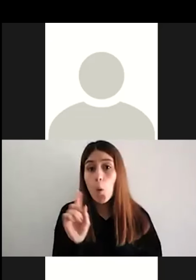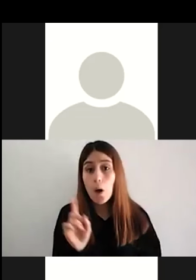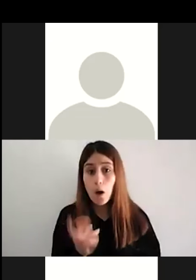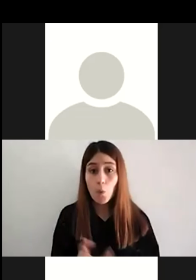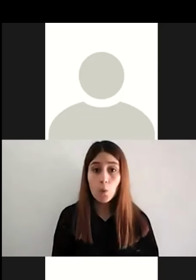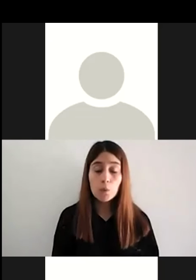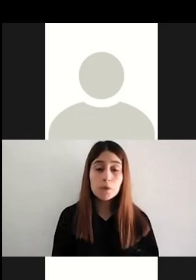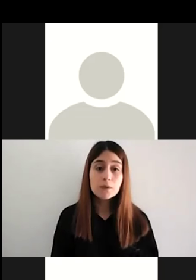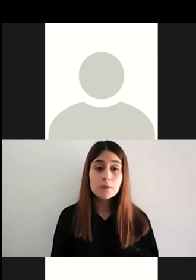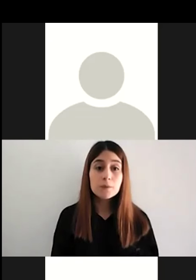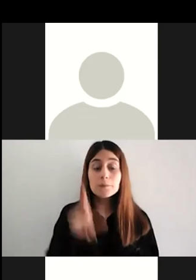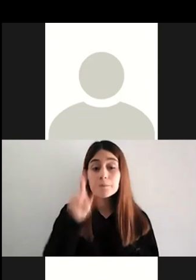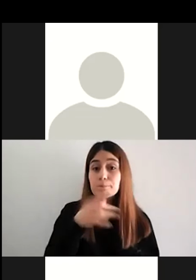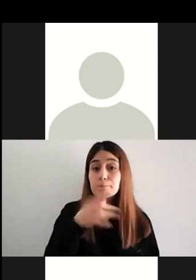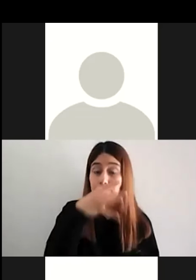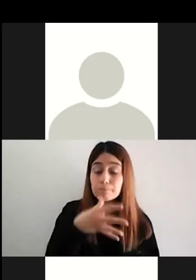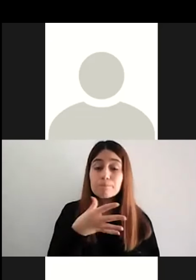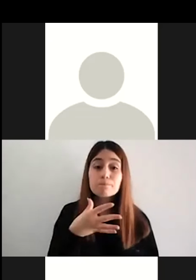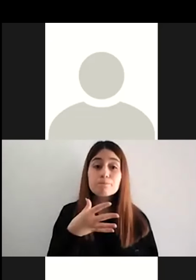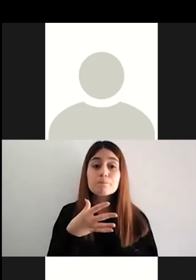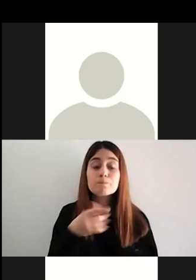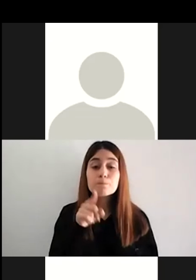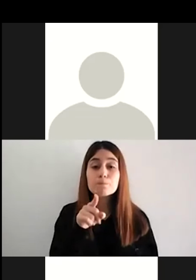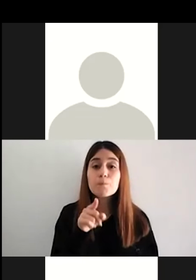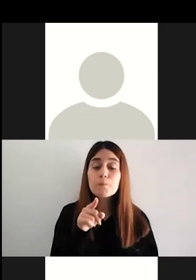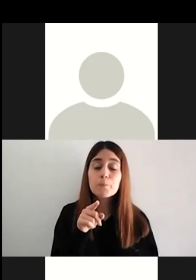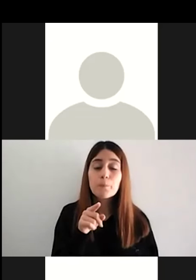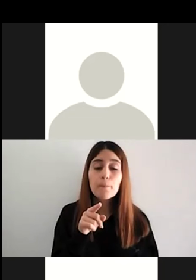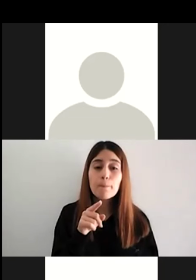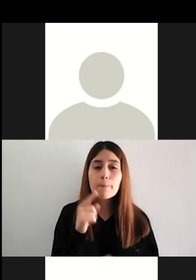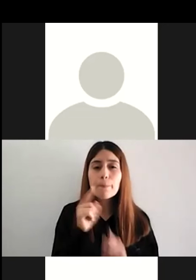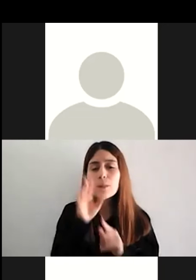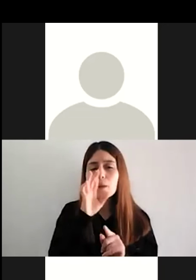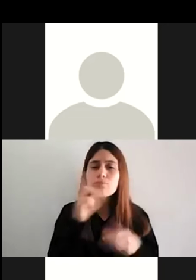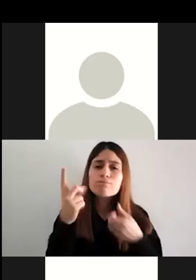De referir que, não obstante os procedimentos referentes